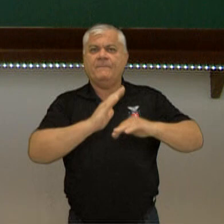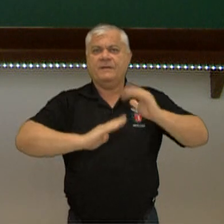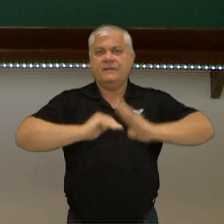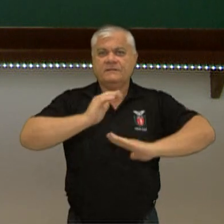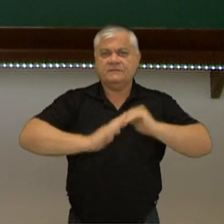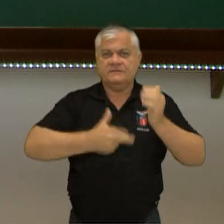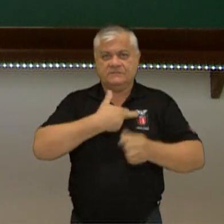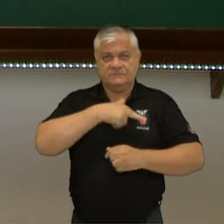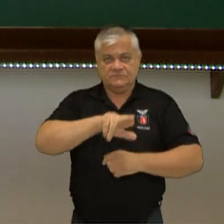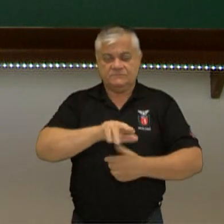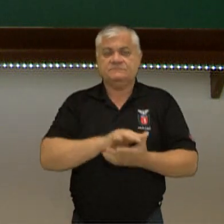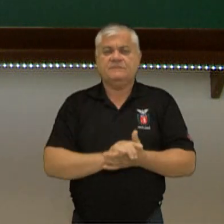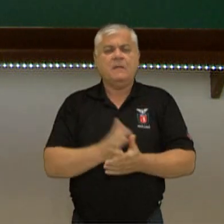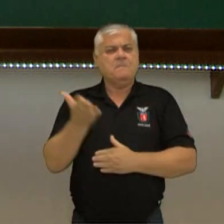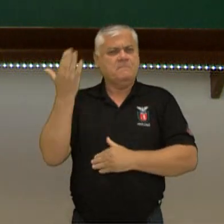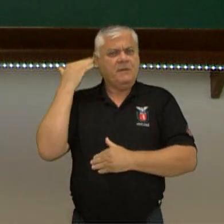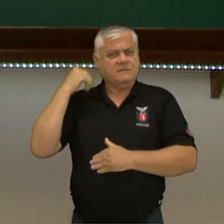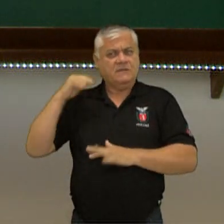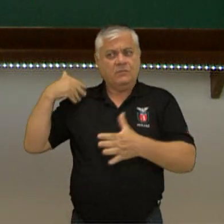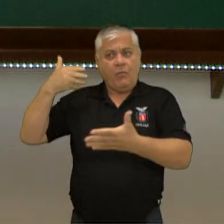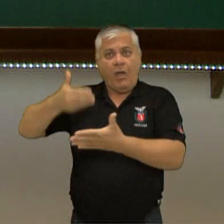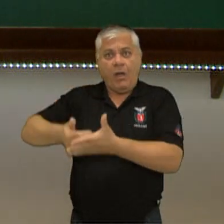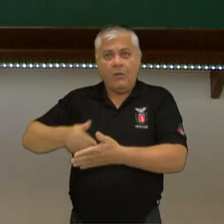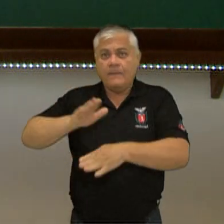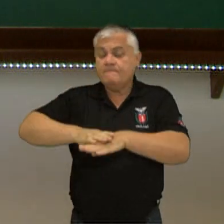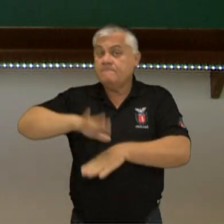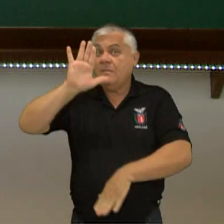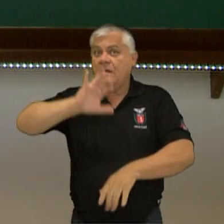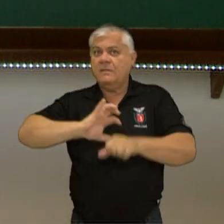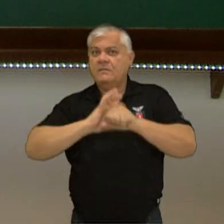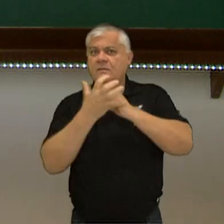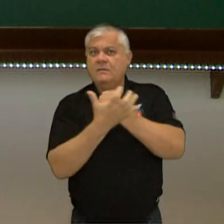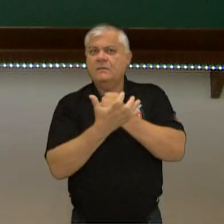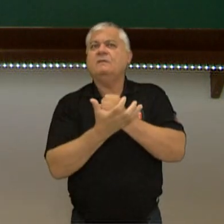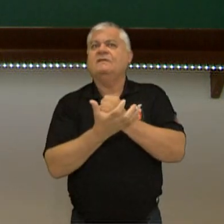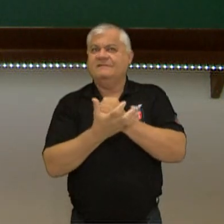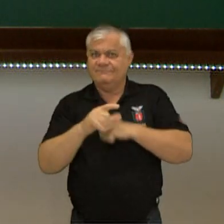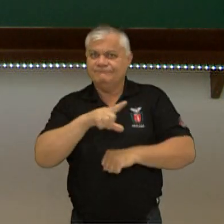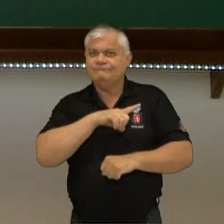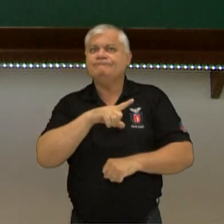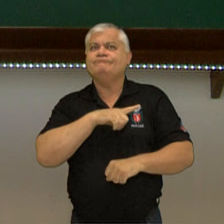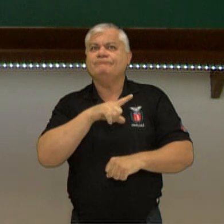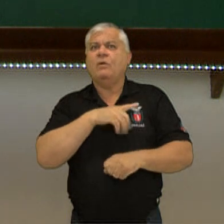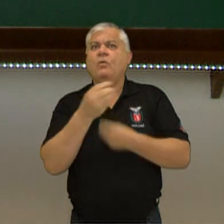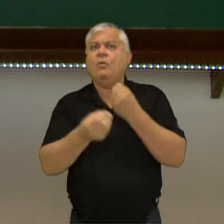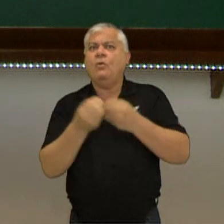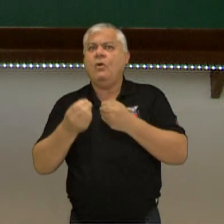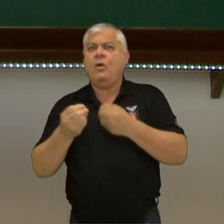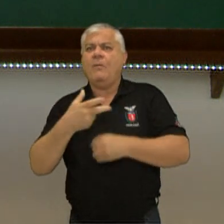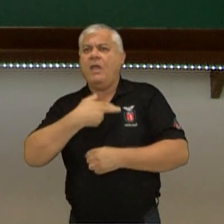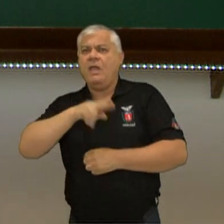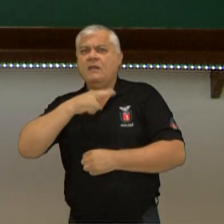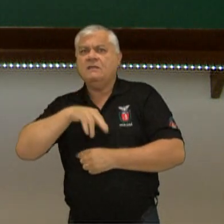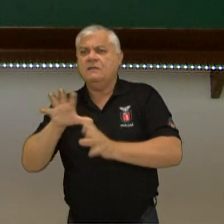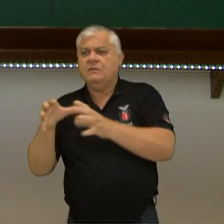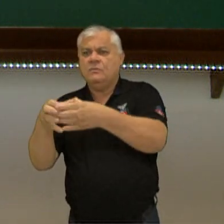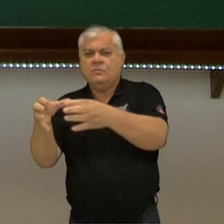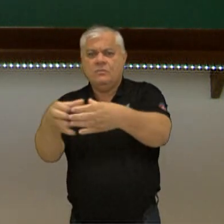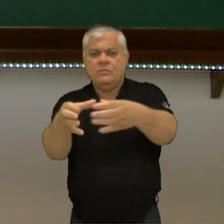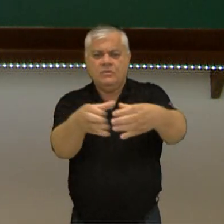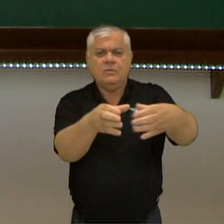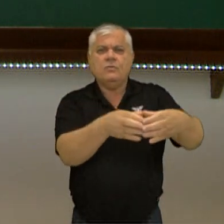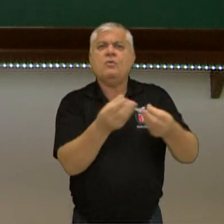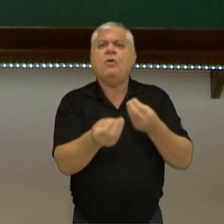passado, mas também no momento de pandemia que estamos vivendo, como que estão usando, as religiões estão usando as tecnologias, as